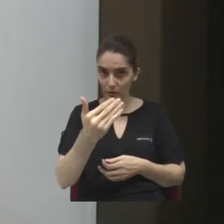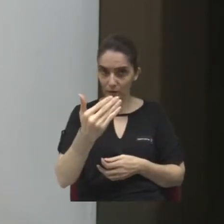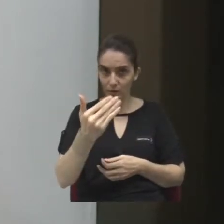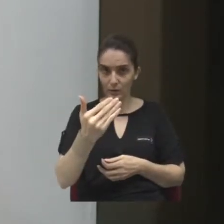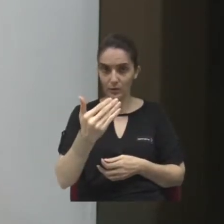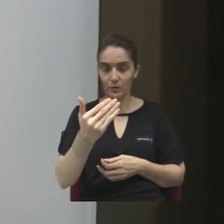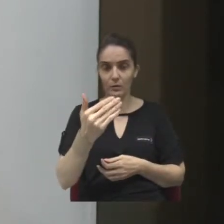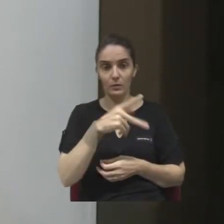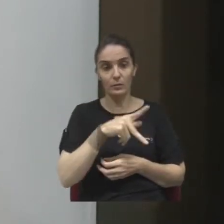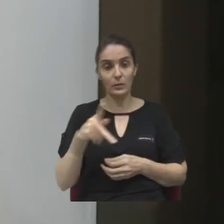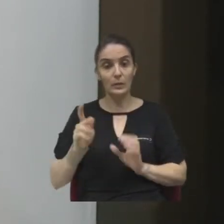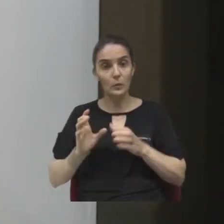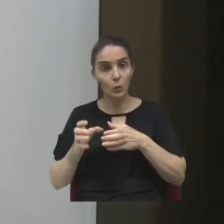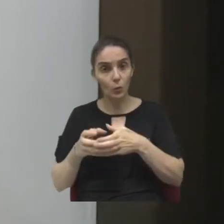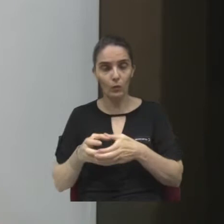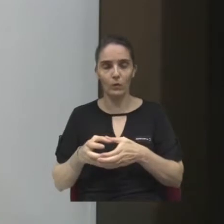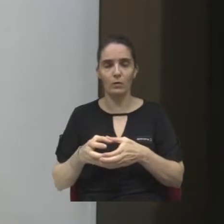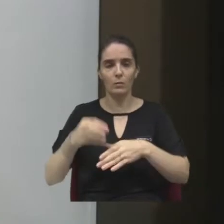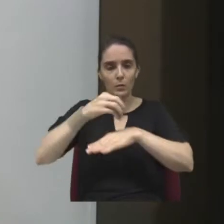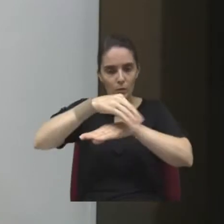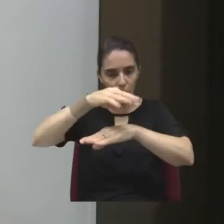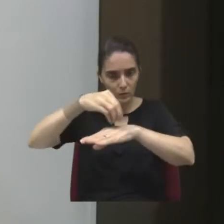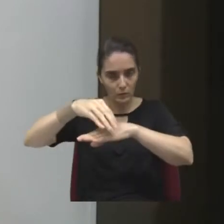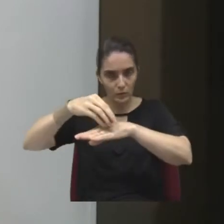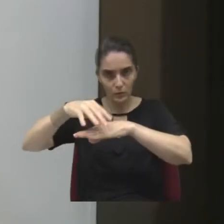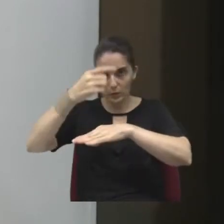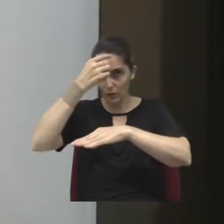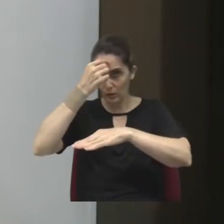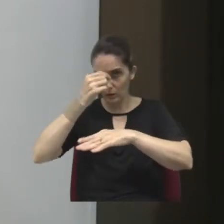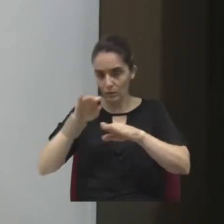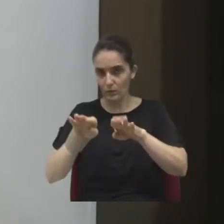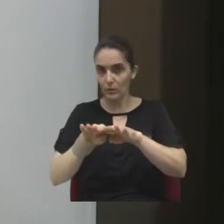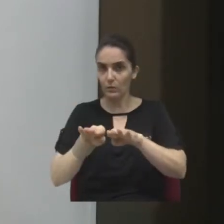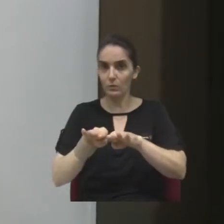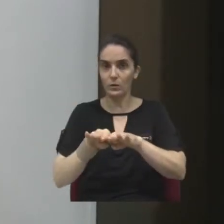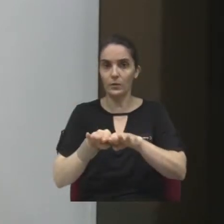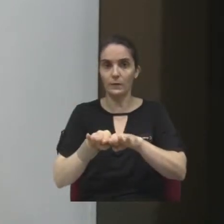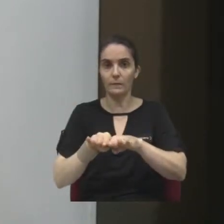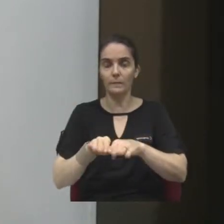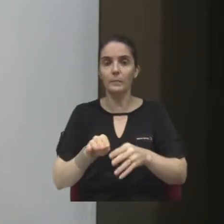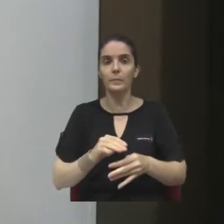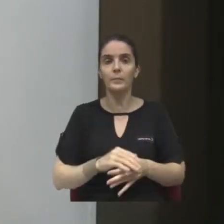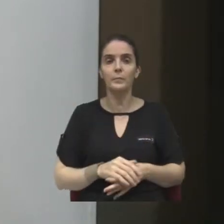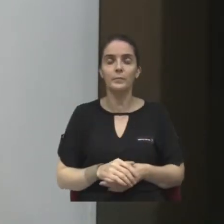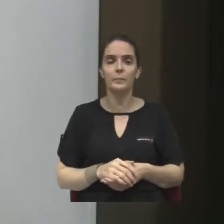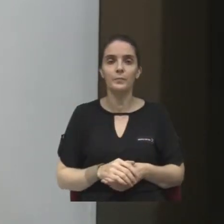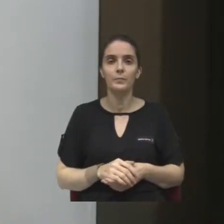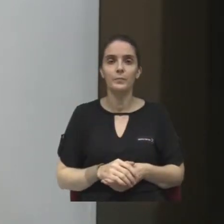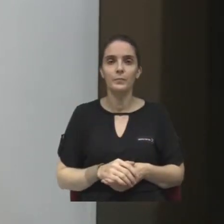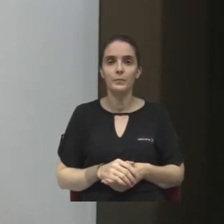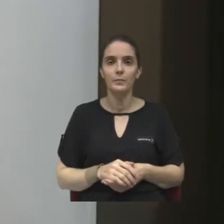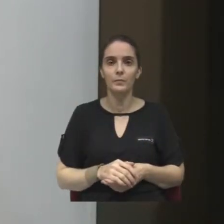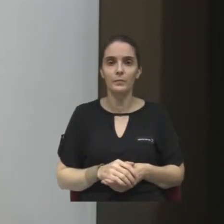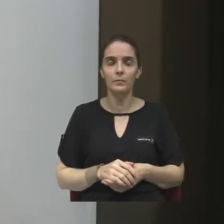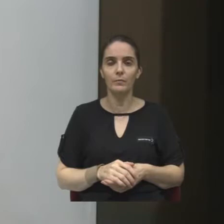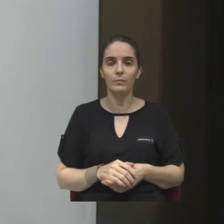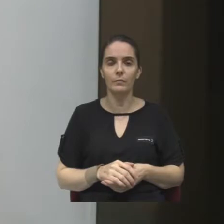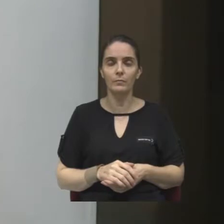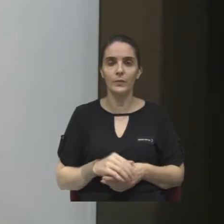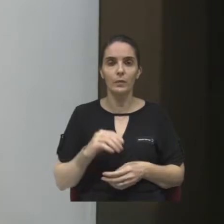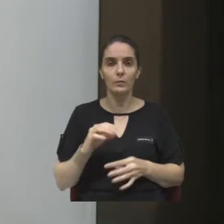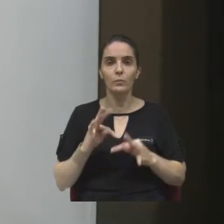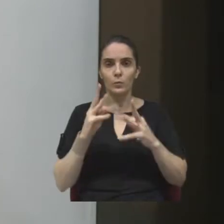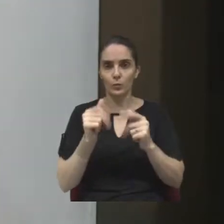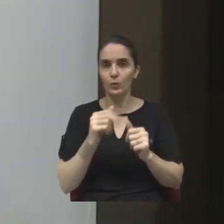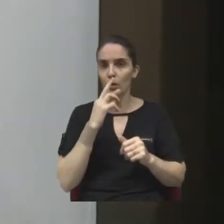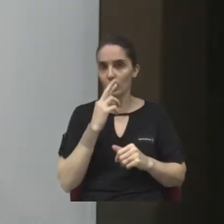também informações ao doutor Rafael referente à nossa impressão e o que conseguimos levantar no zoológico municipal.